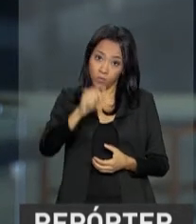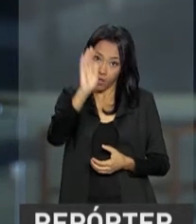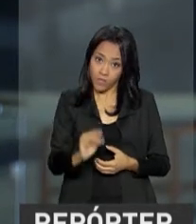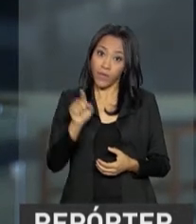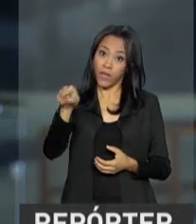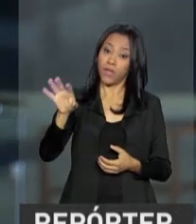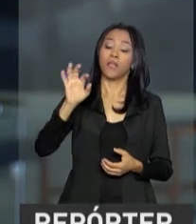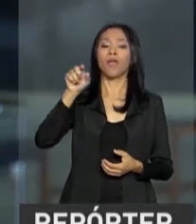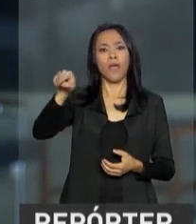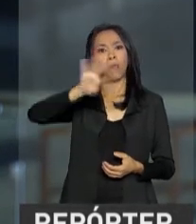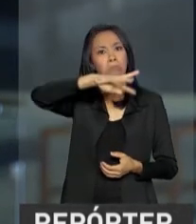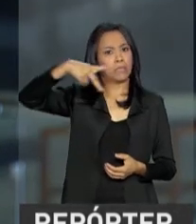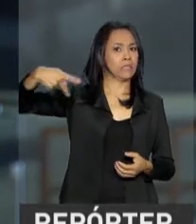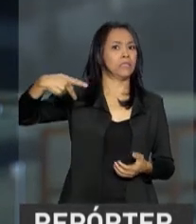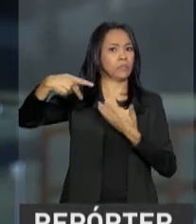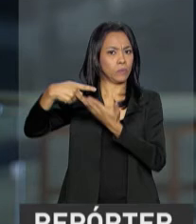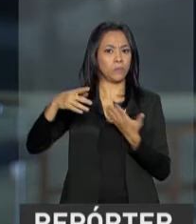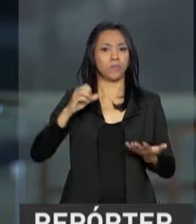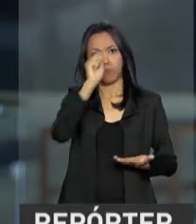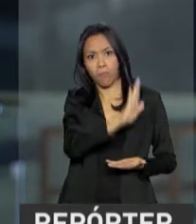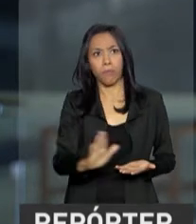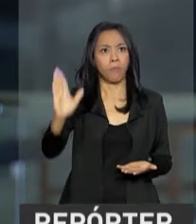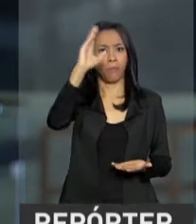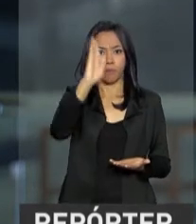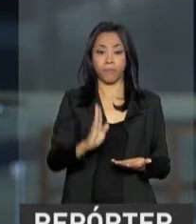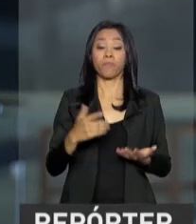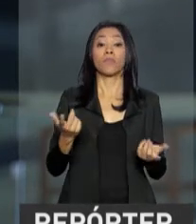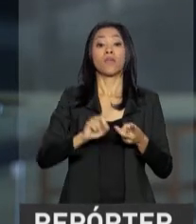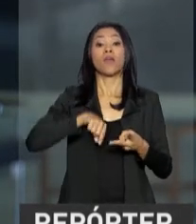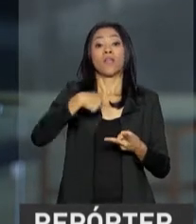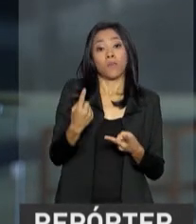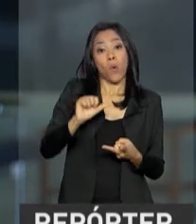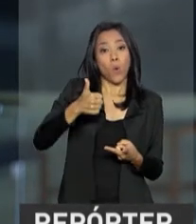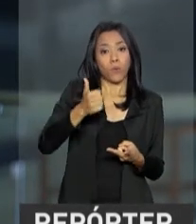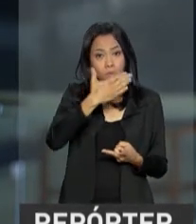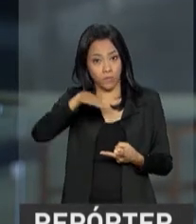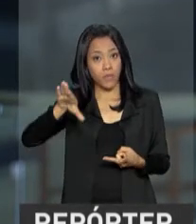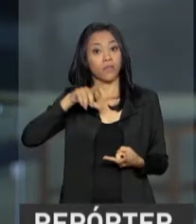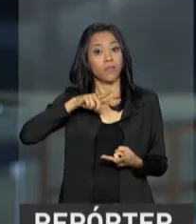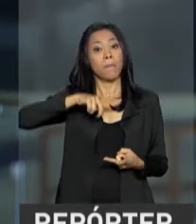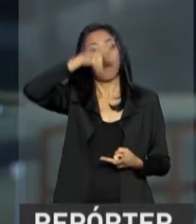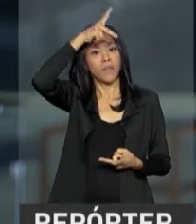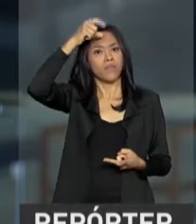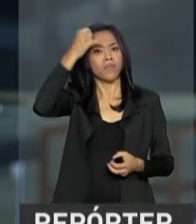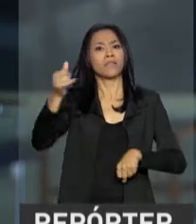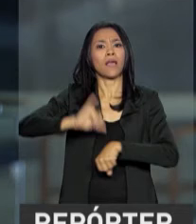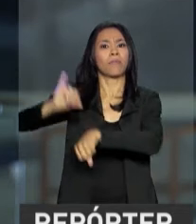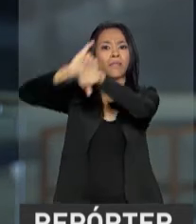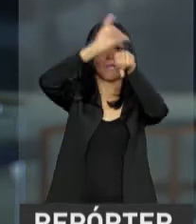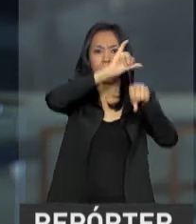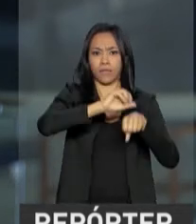cooperativas de todo o país às onze e meia a reunião será com prefeitos das capitais a exemplo do que